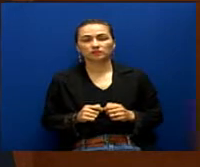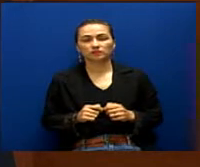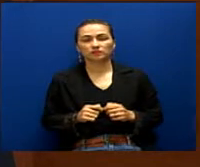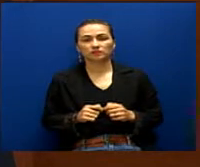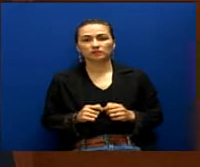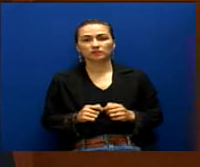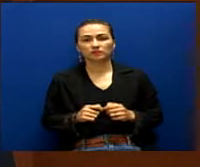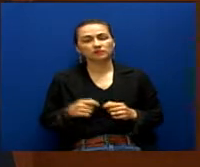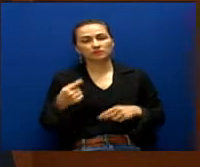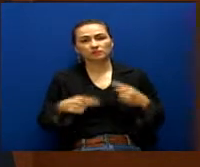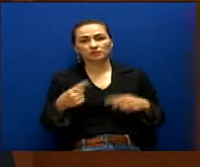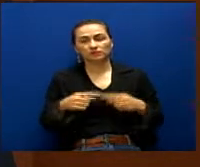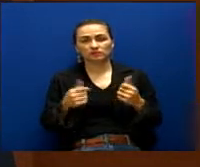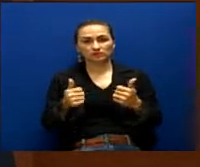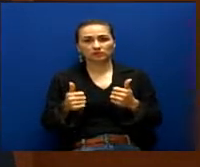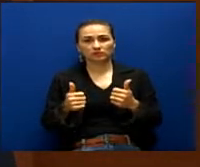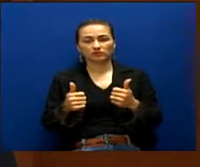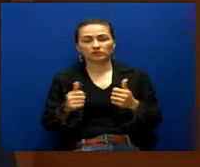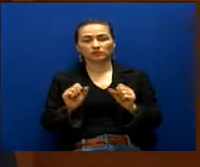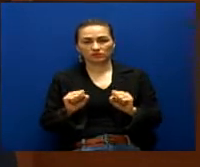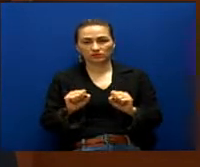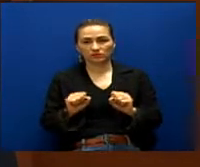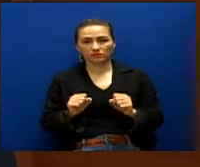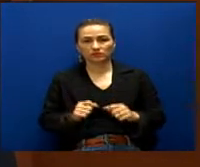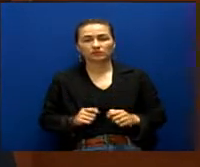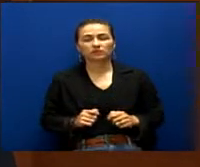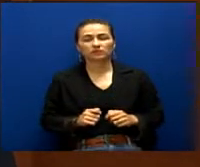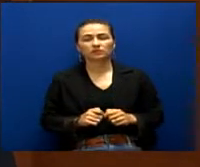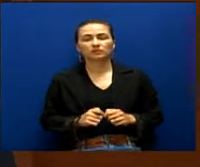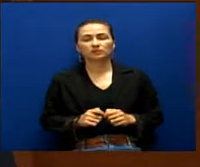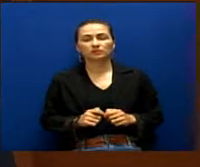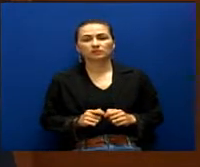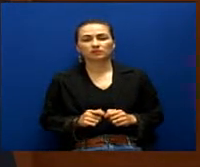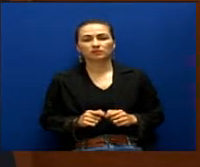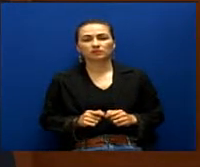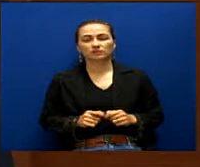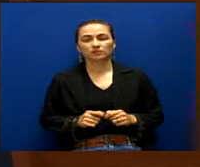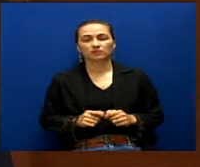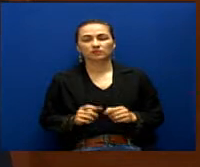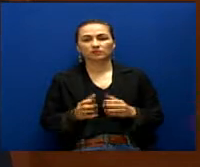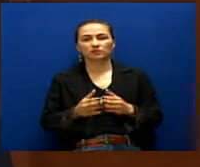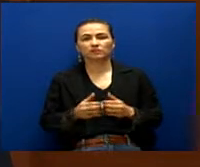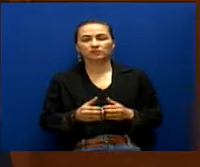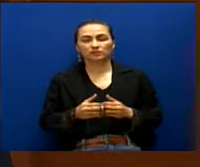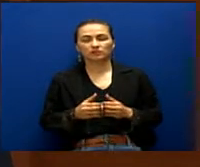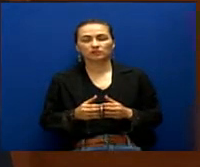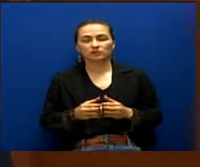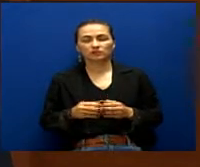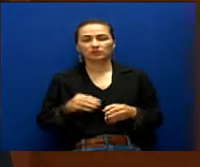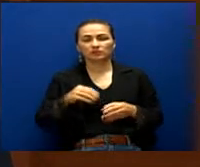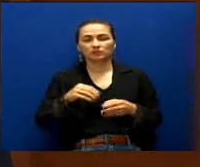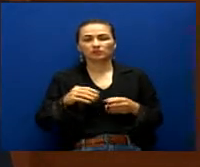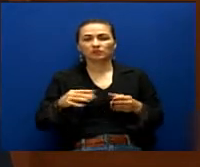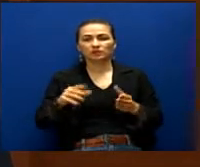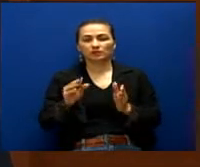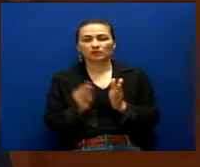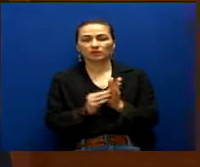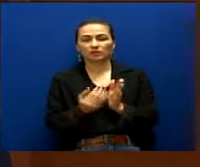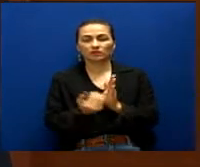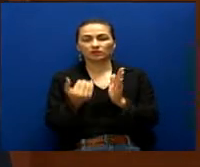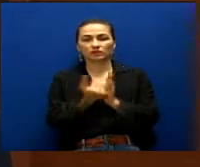negativo, a gente debate. Pode ser? Pode. Pode ser, senhor presidente. Então, eu peço a votação de todas as